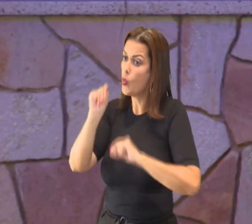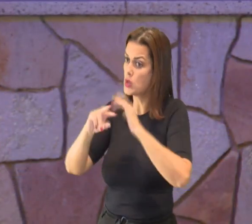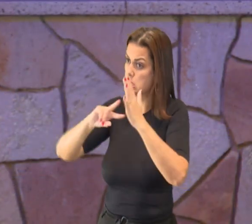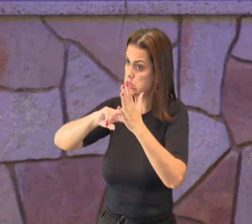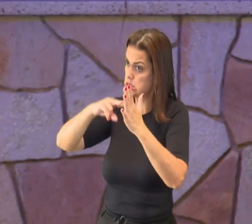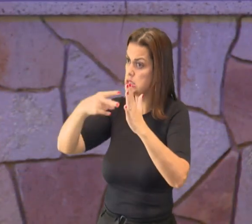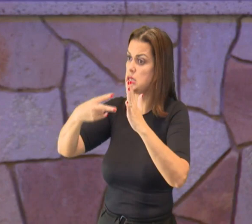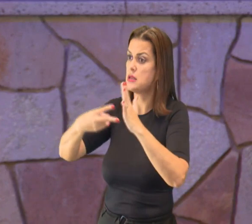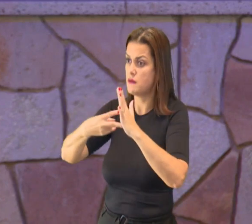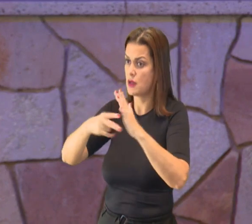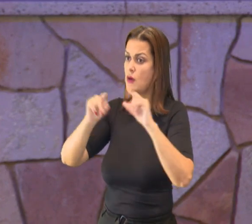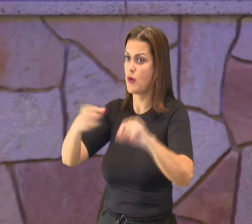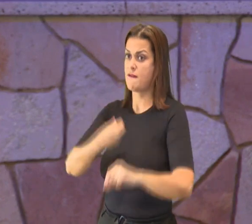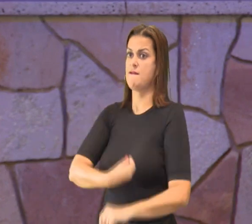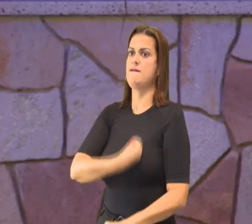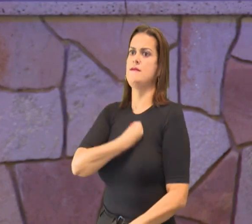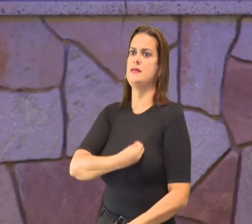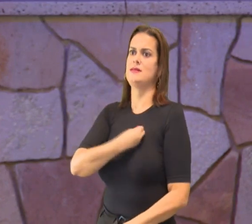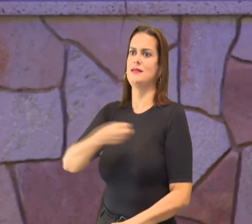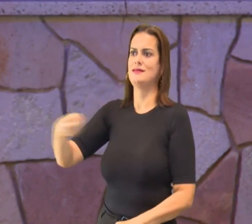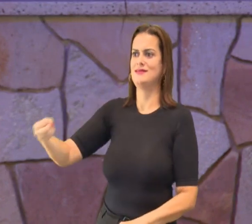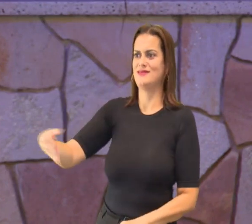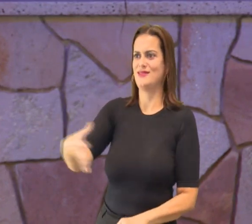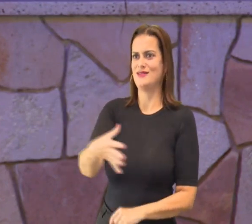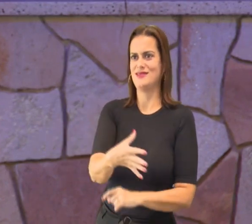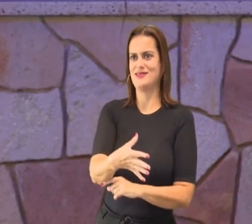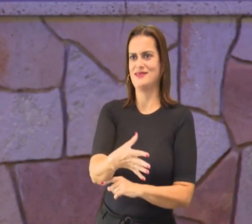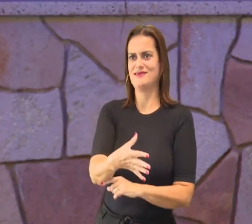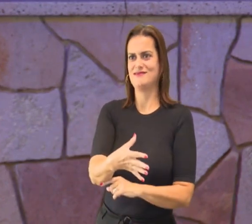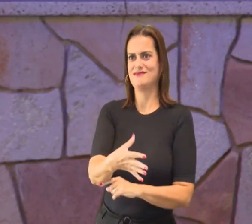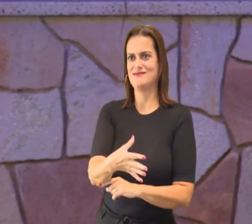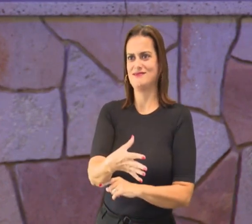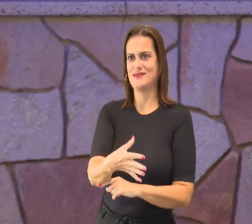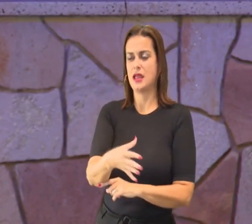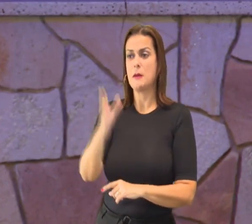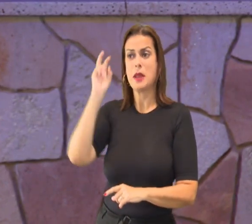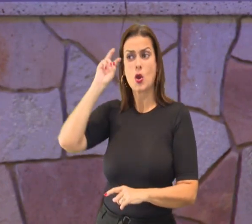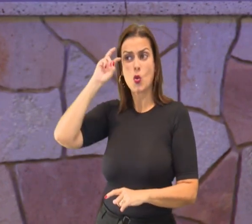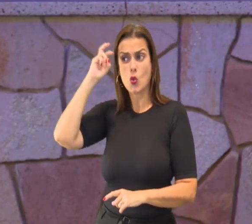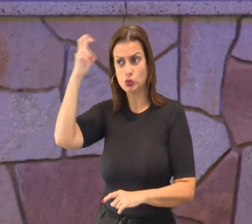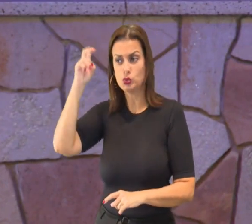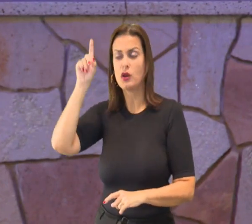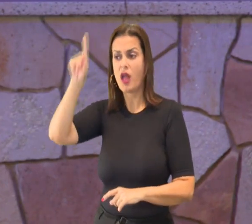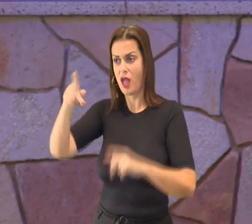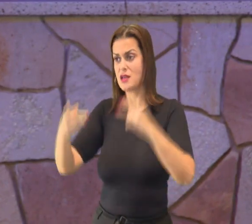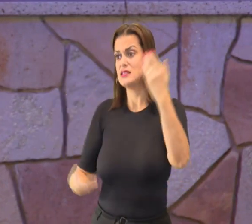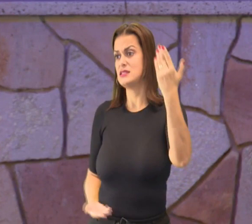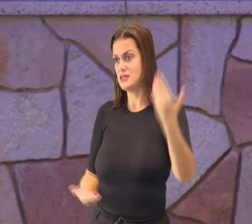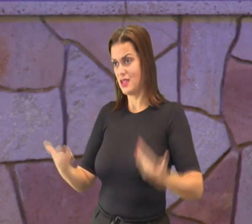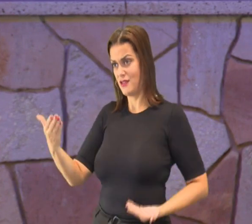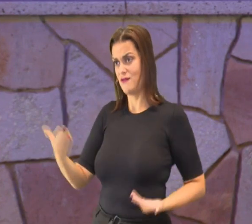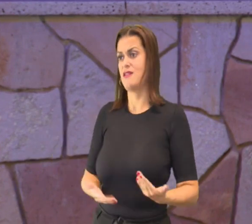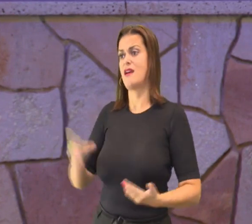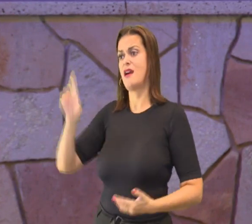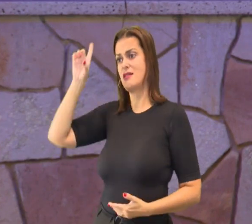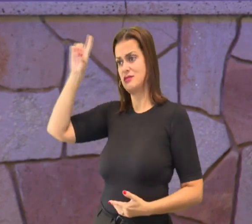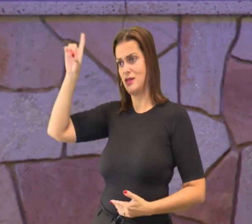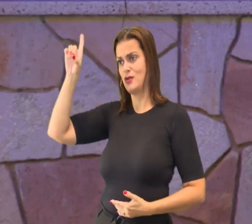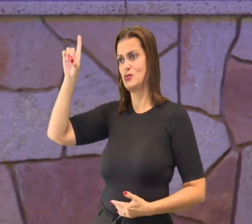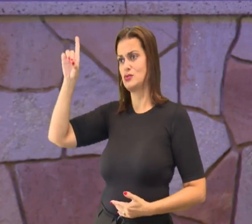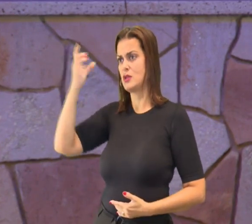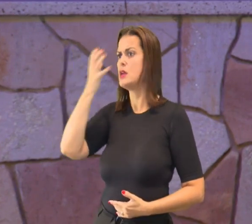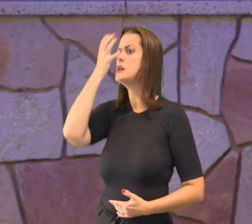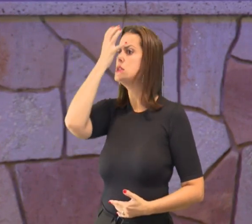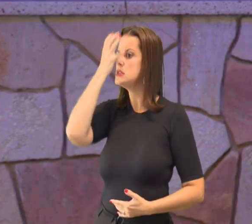era vida, como isto para eles era servir a Deus, a